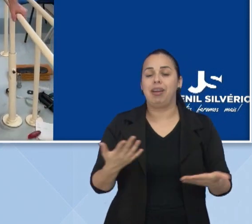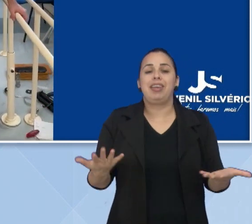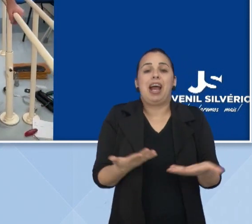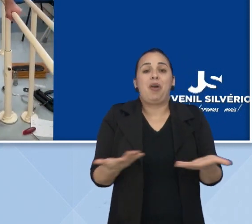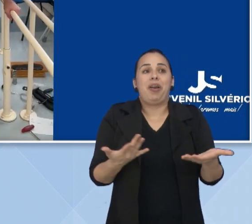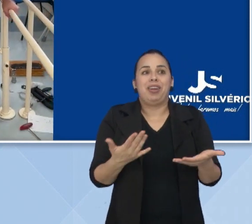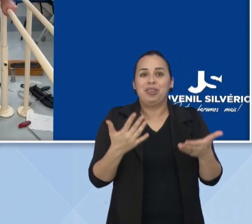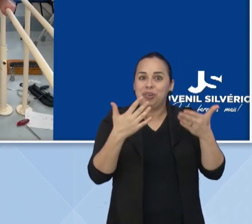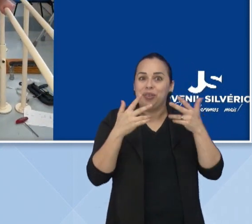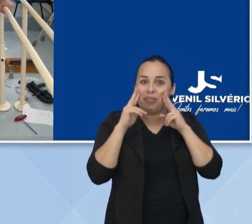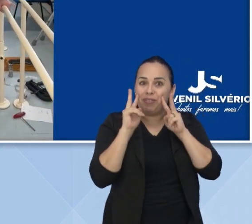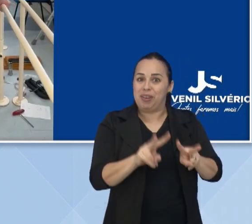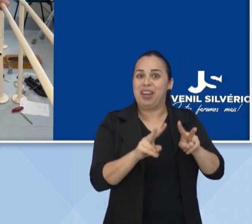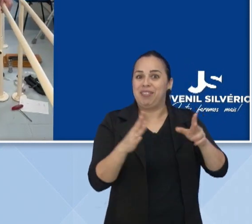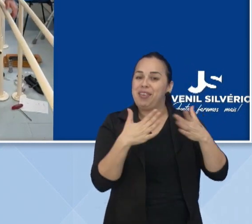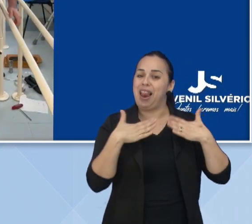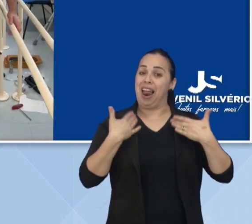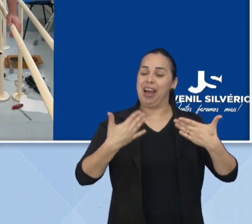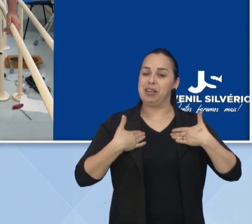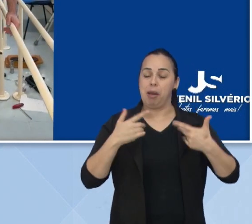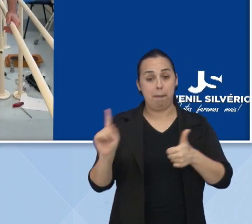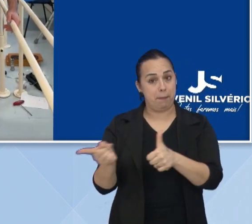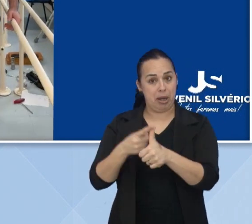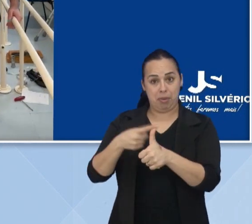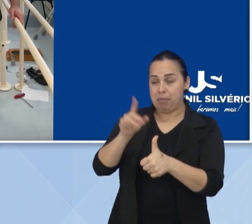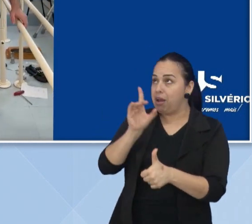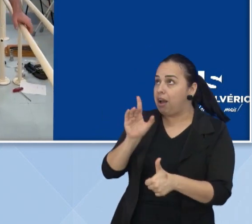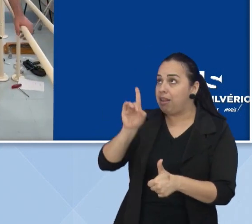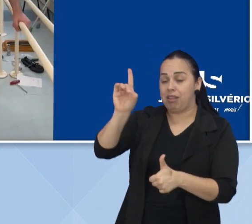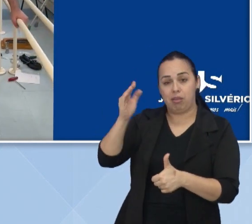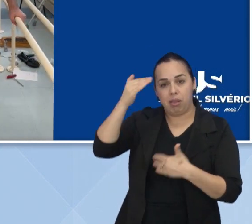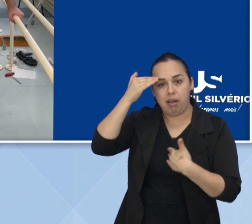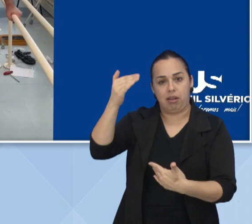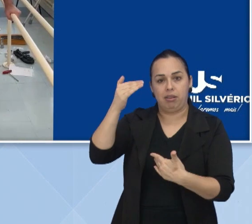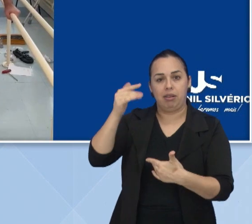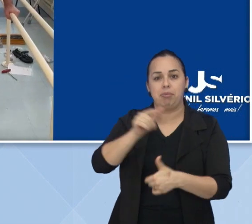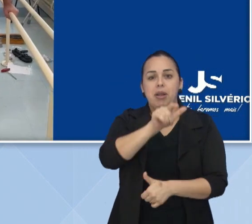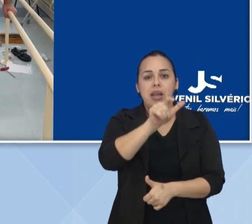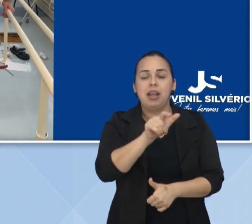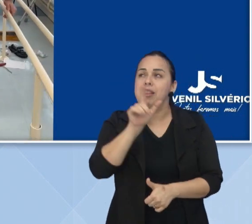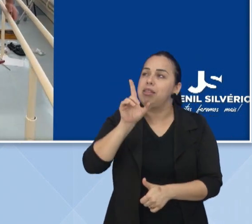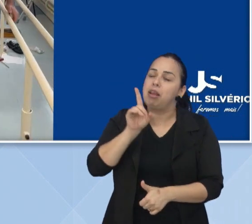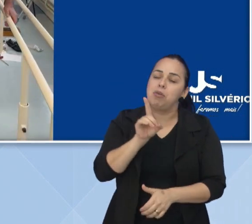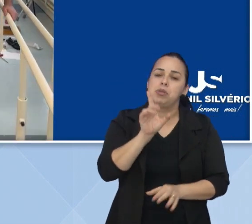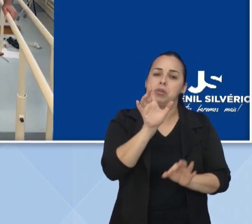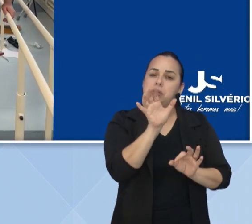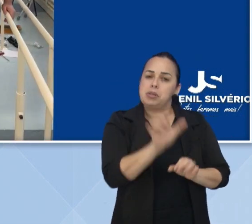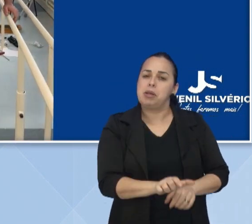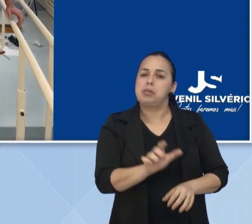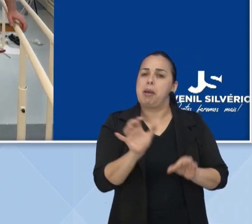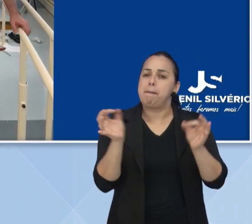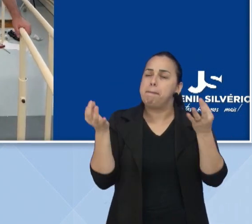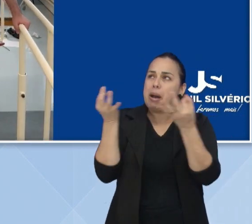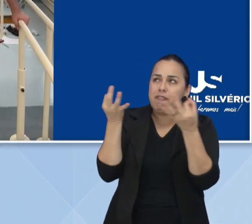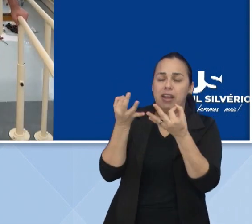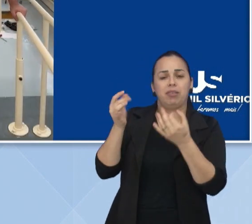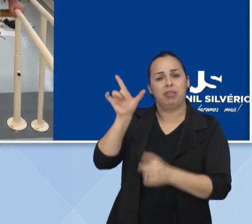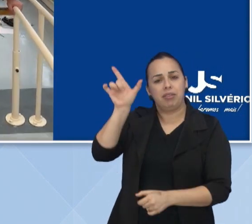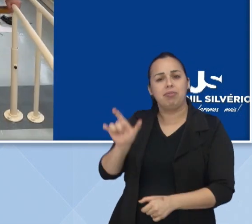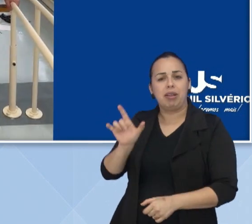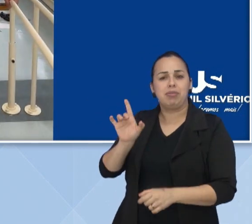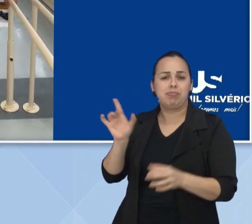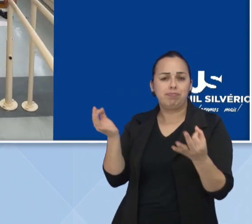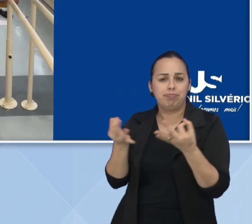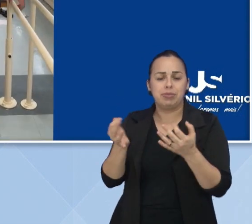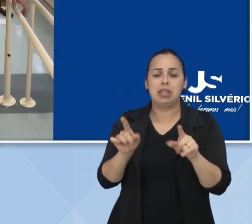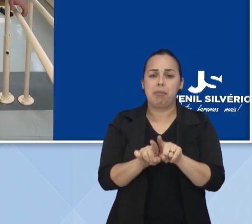estou sentindo. Quero agradecer primeiramente a Deus, porque Ele é perfeito e sabe o que faz.